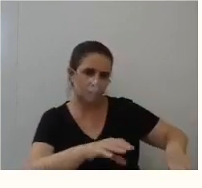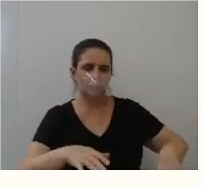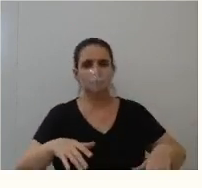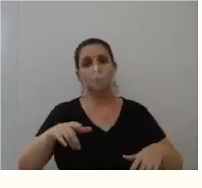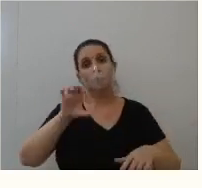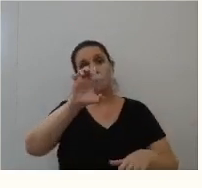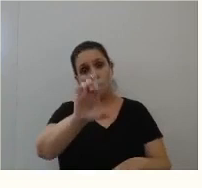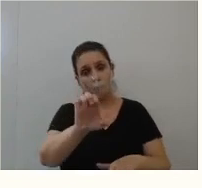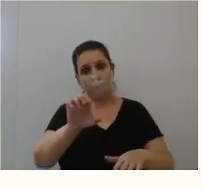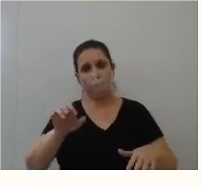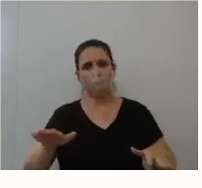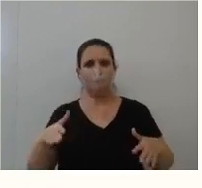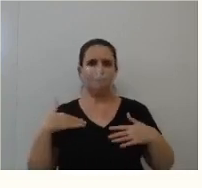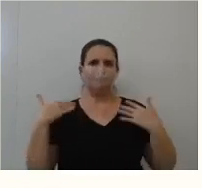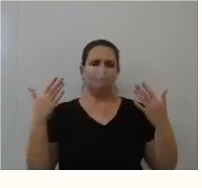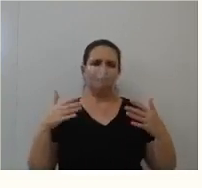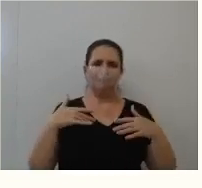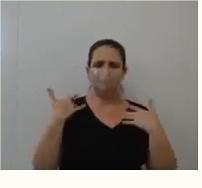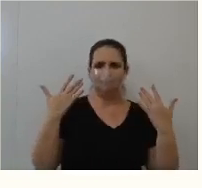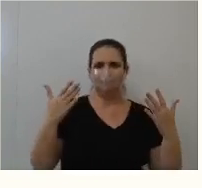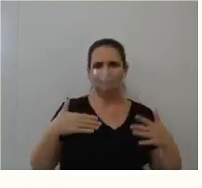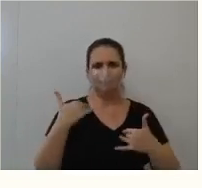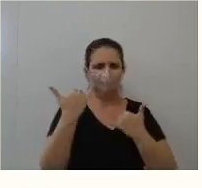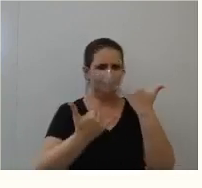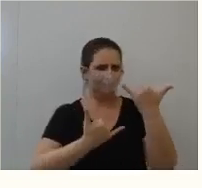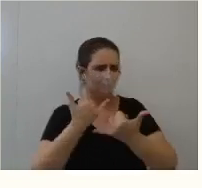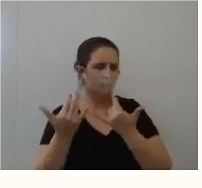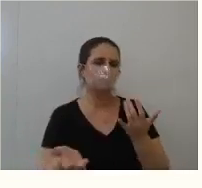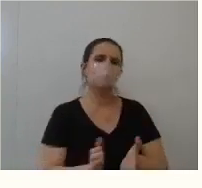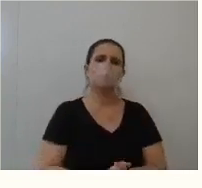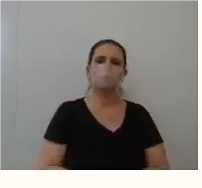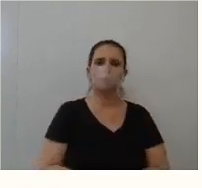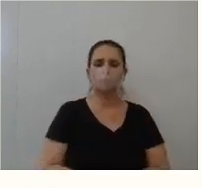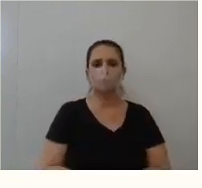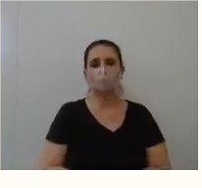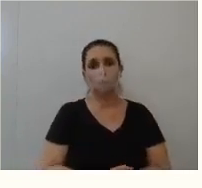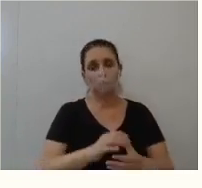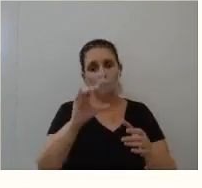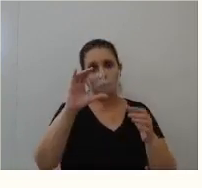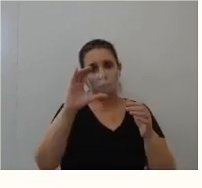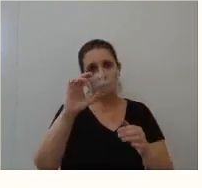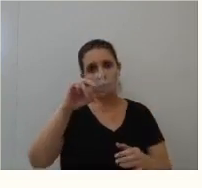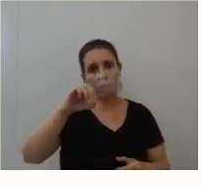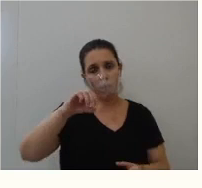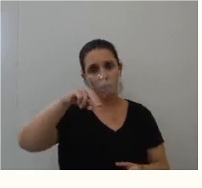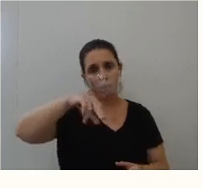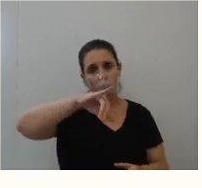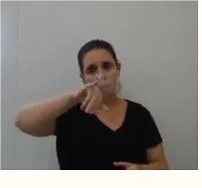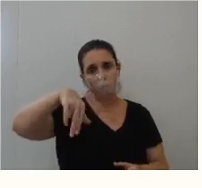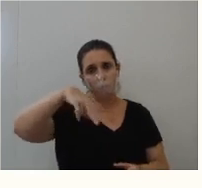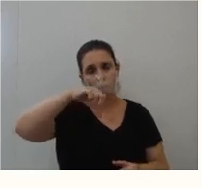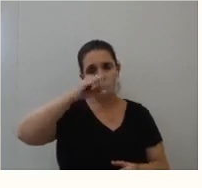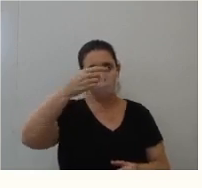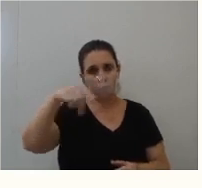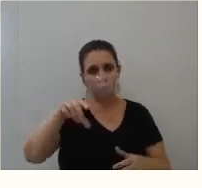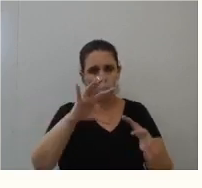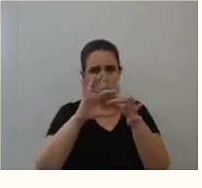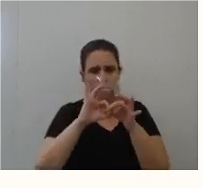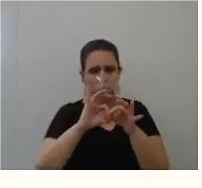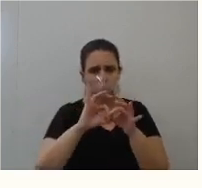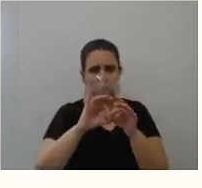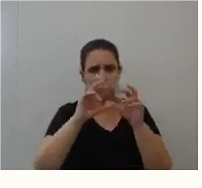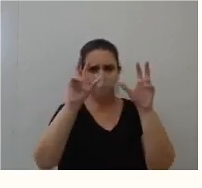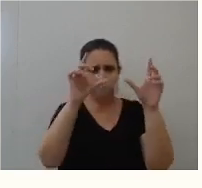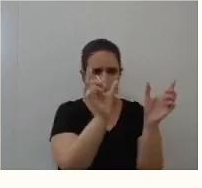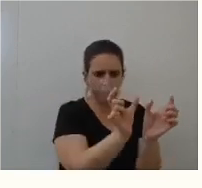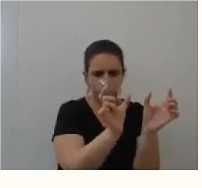são dois verbos, tá vendo, ó? Perceberam? Então, as conjunções servem para unir termos que desempenham a mesma função